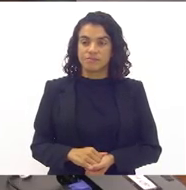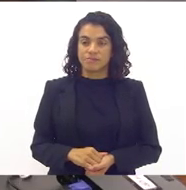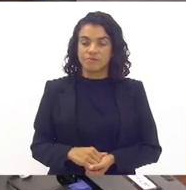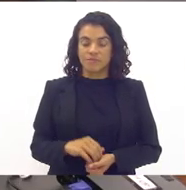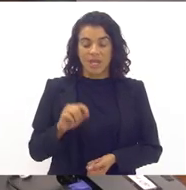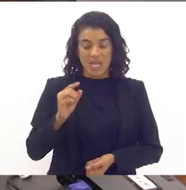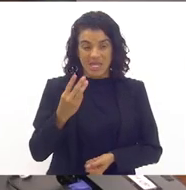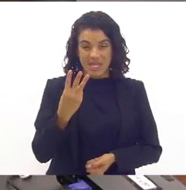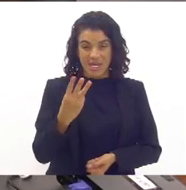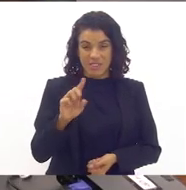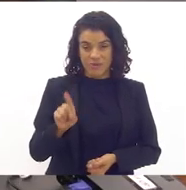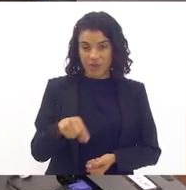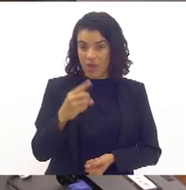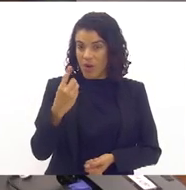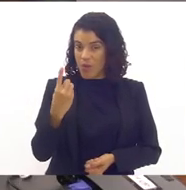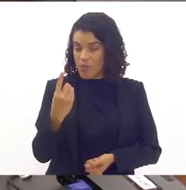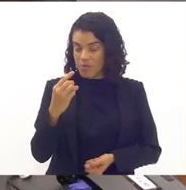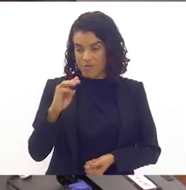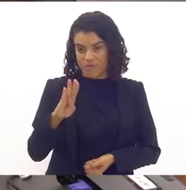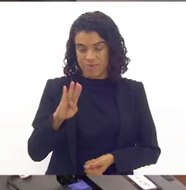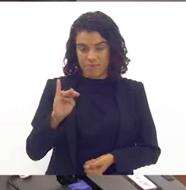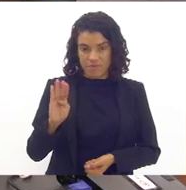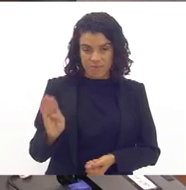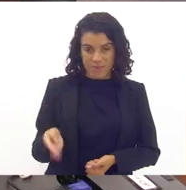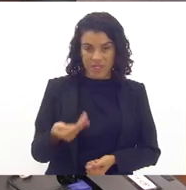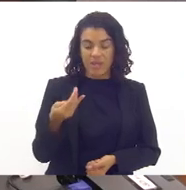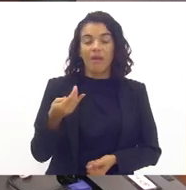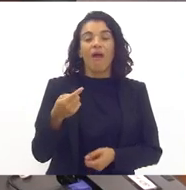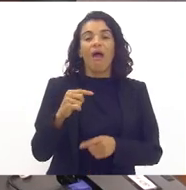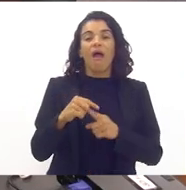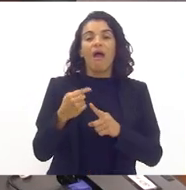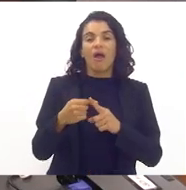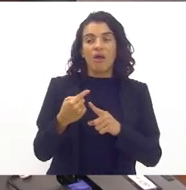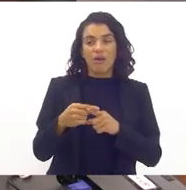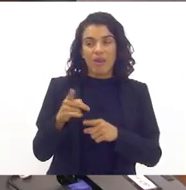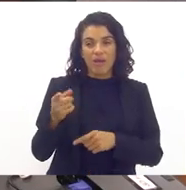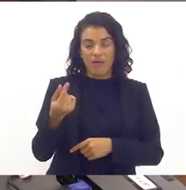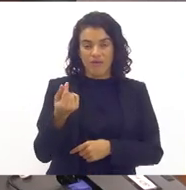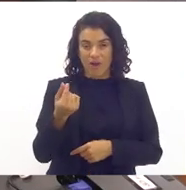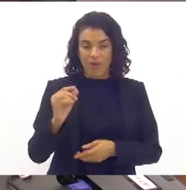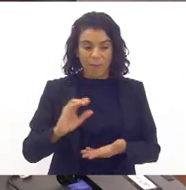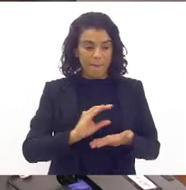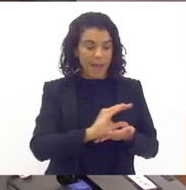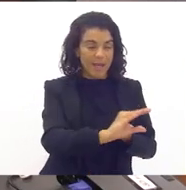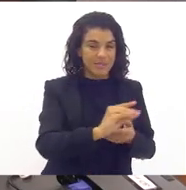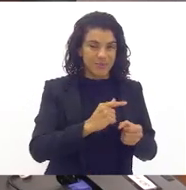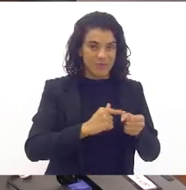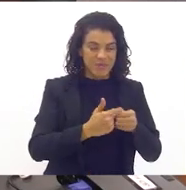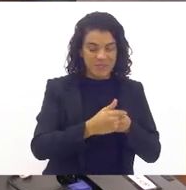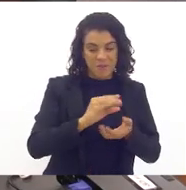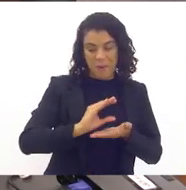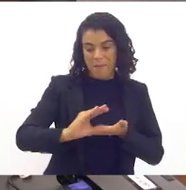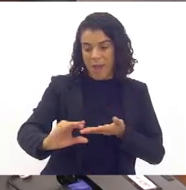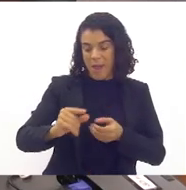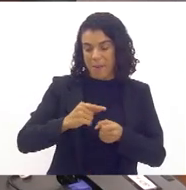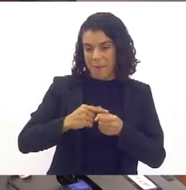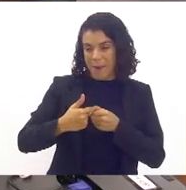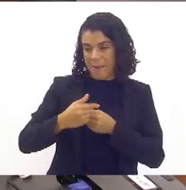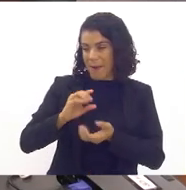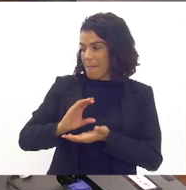Esse 3,1 bi pega, acho que a entrada toda, que tem uma parte que o Estado repassa para os municípios. Então, em